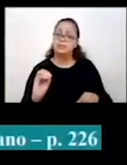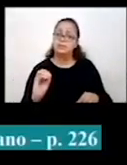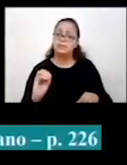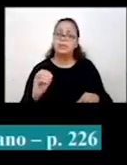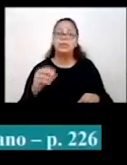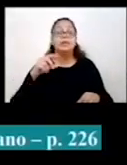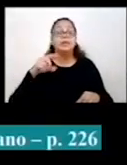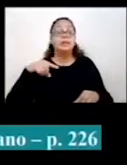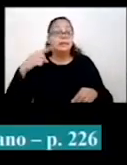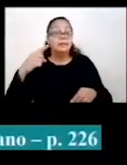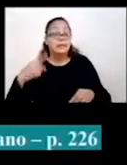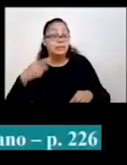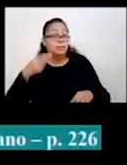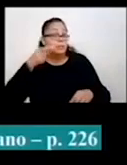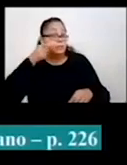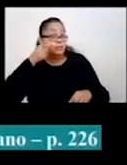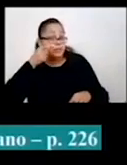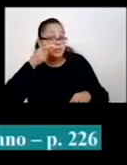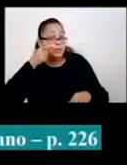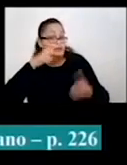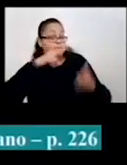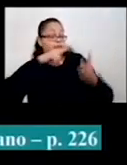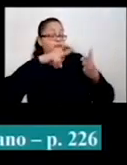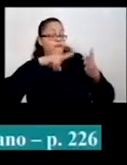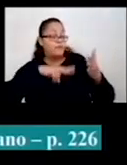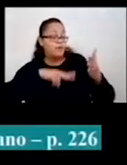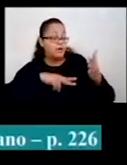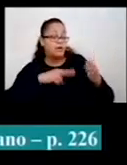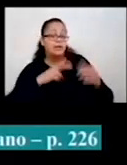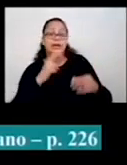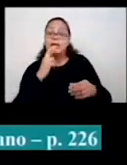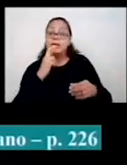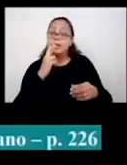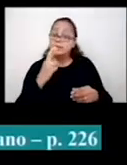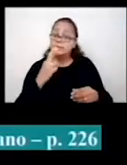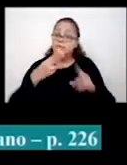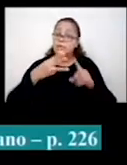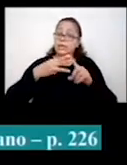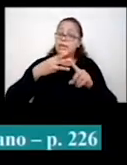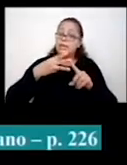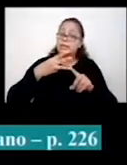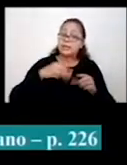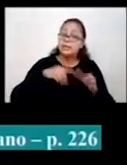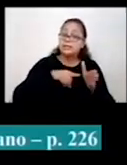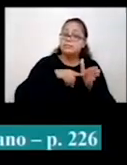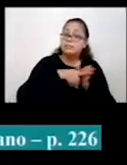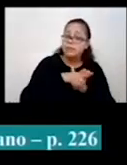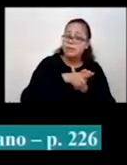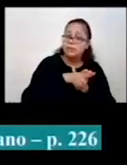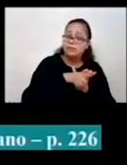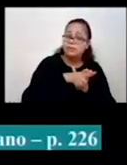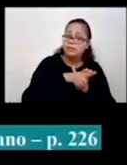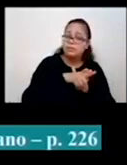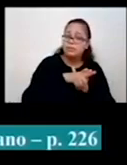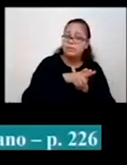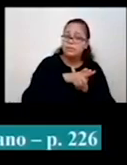tem, certo? Depois que vocês observarem aí cuidadosamente, vocês vão ter que responder essas 3 perguntas. Pergunta A: